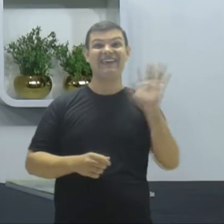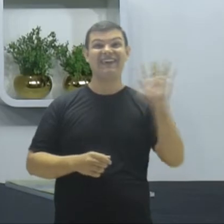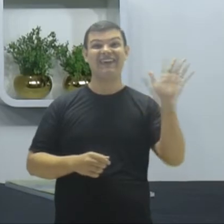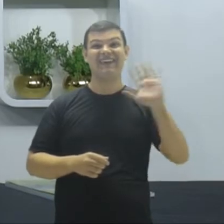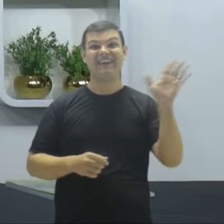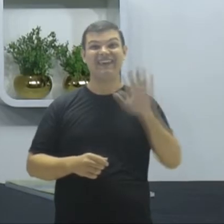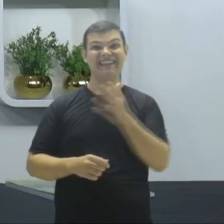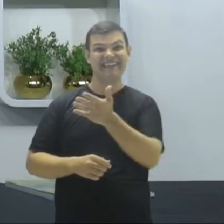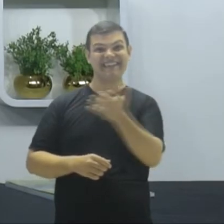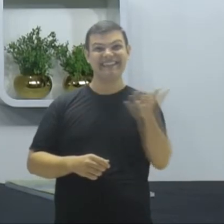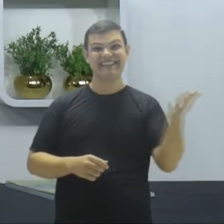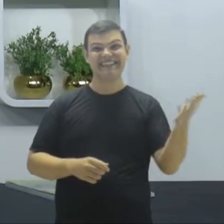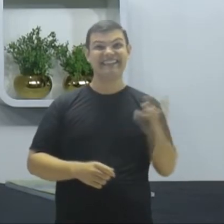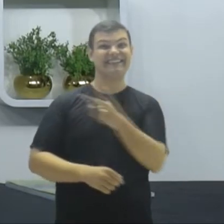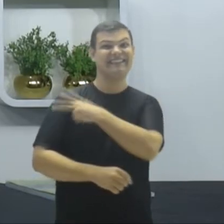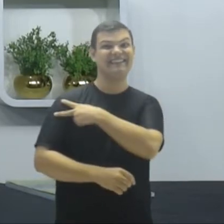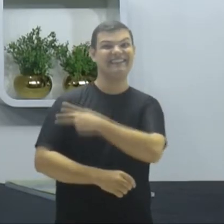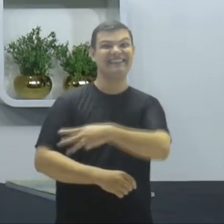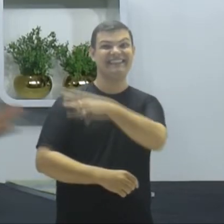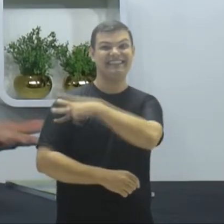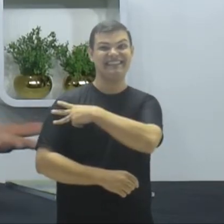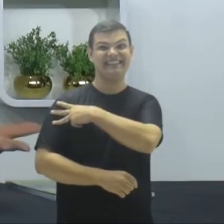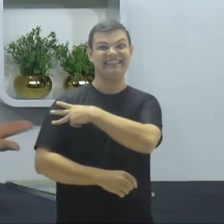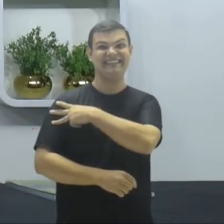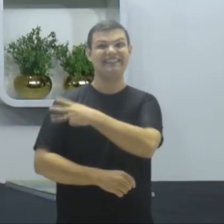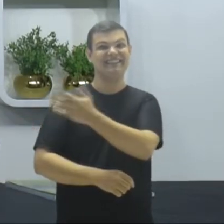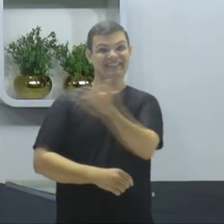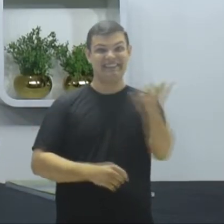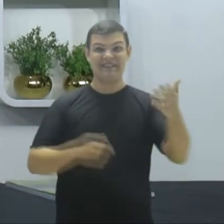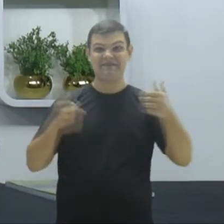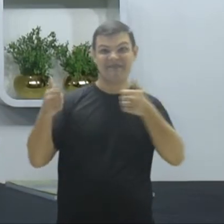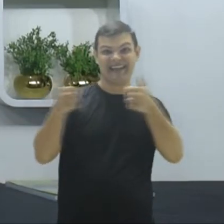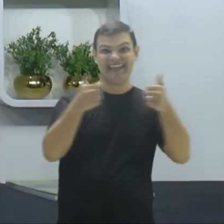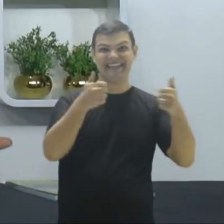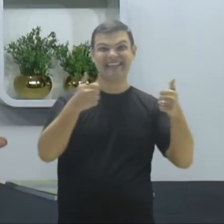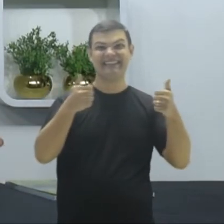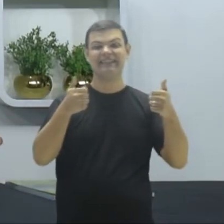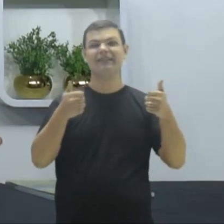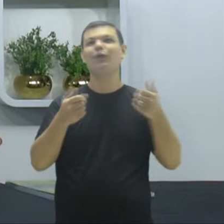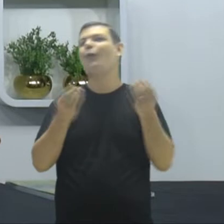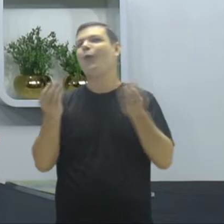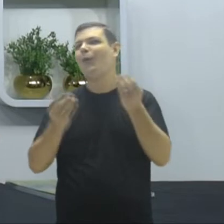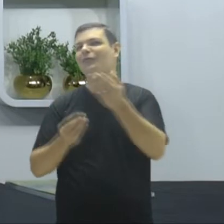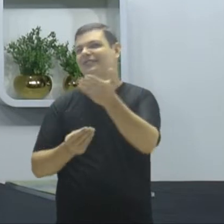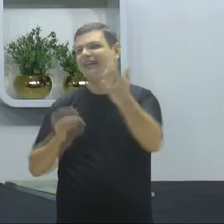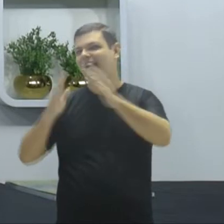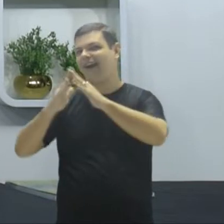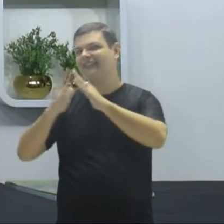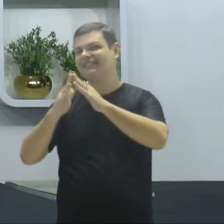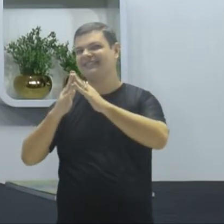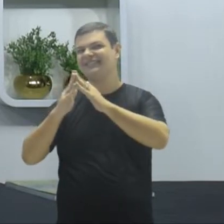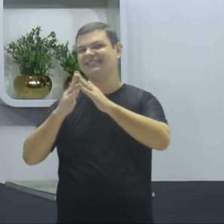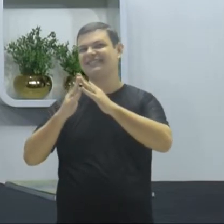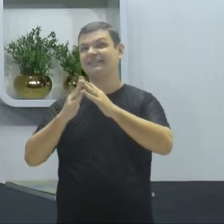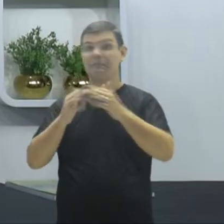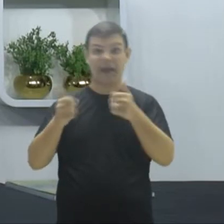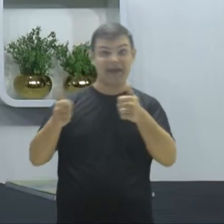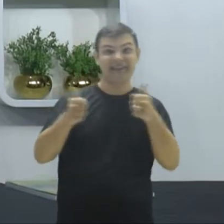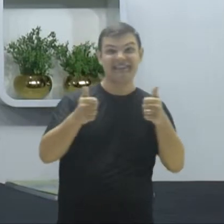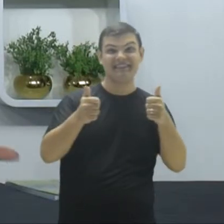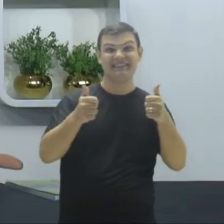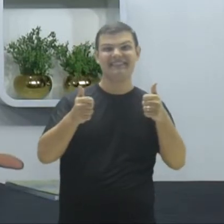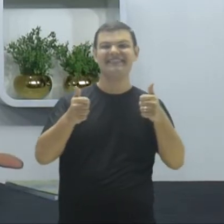Olá, galerinha do segundo e do terceiro ano. Tá tudo bem com vocês? Como é que vocês estão aí em casa? Estão